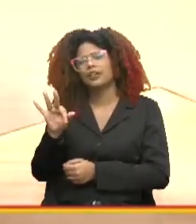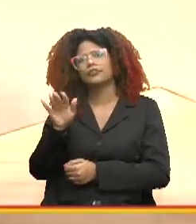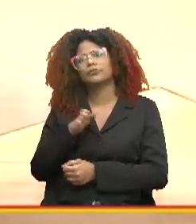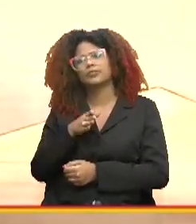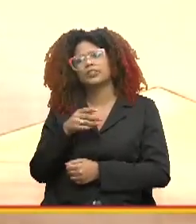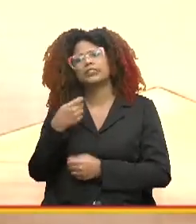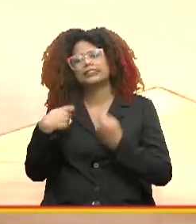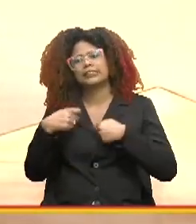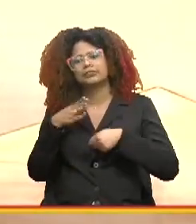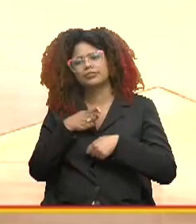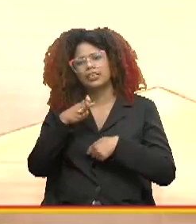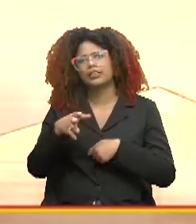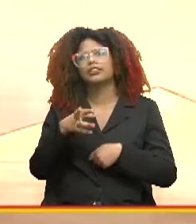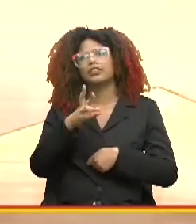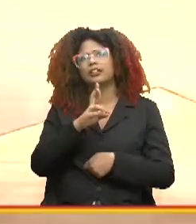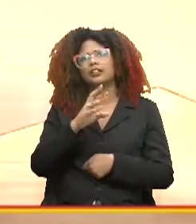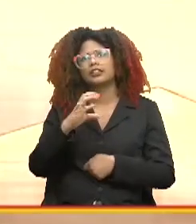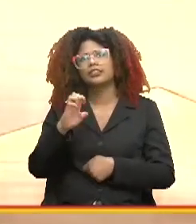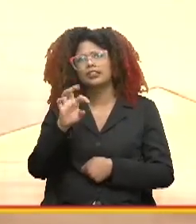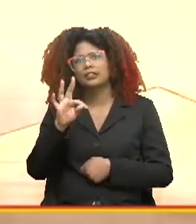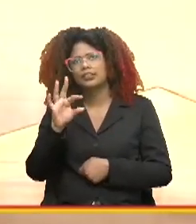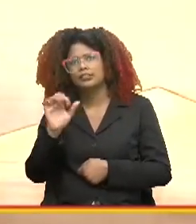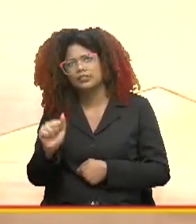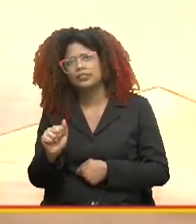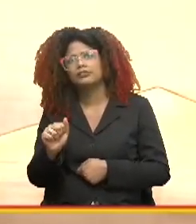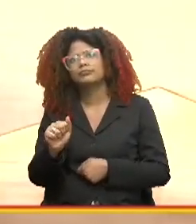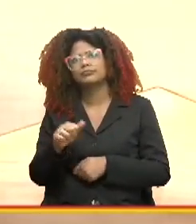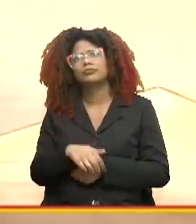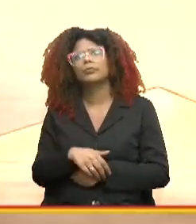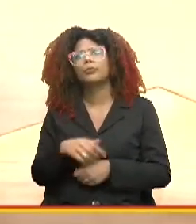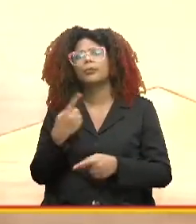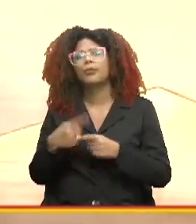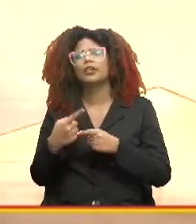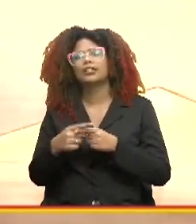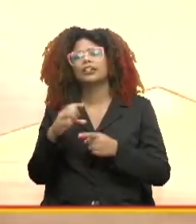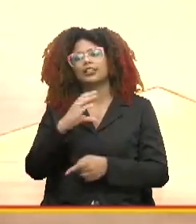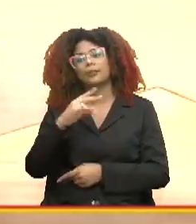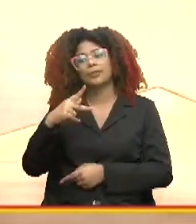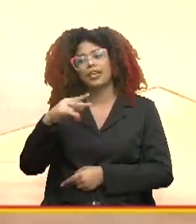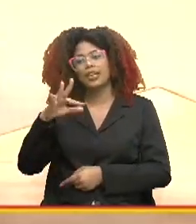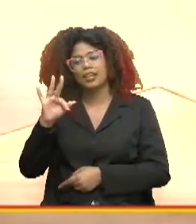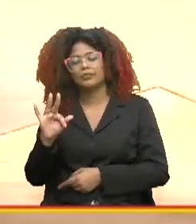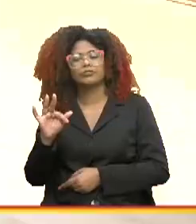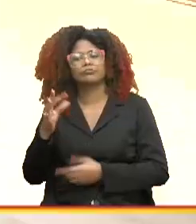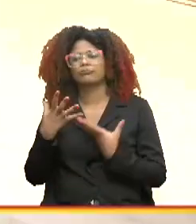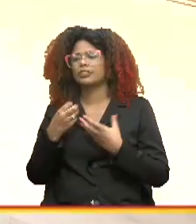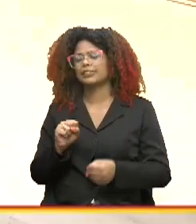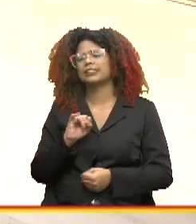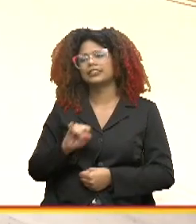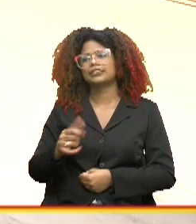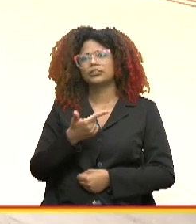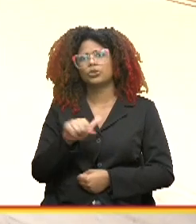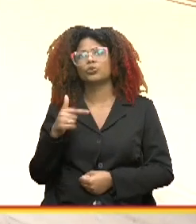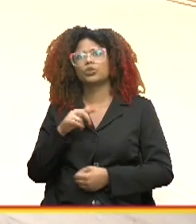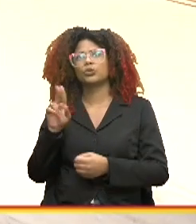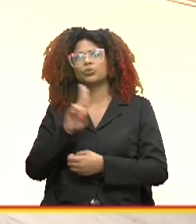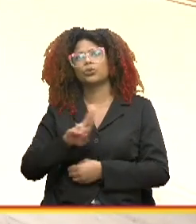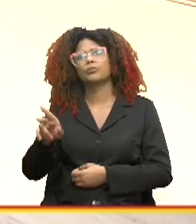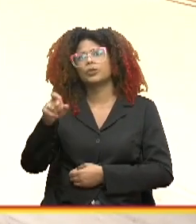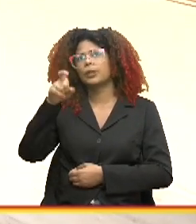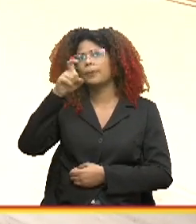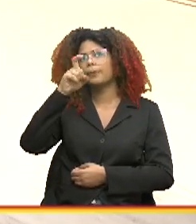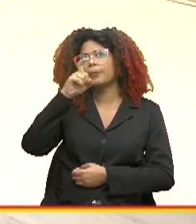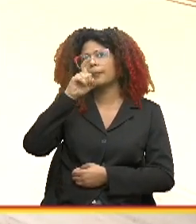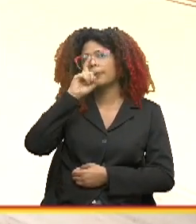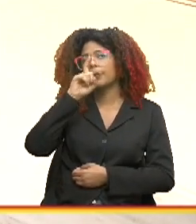porque CPF não aceita sem nome de mãe Então hoje para fazer o sistema não tá preparado né E